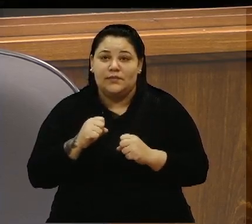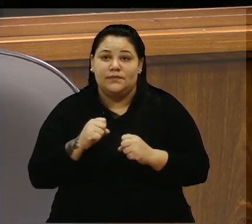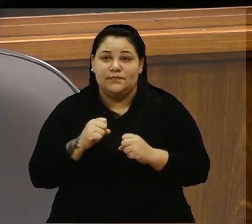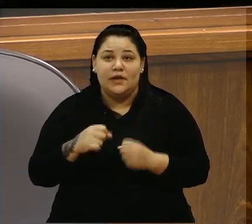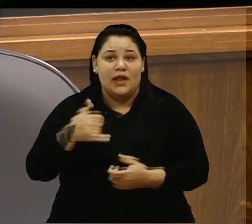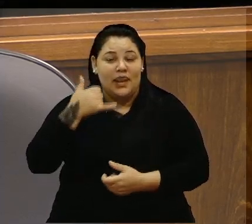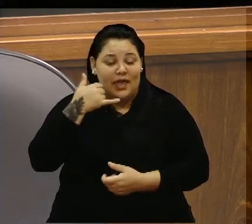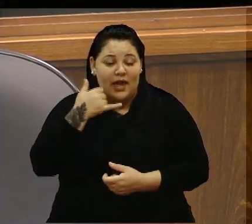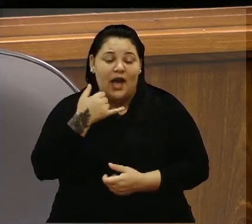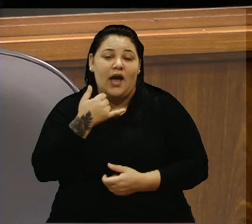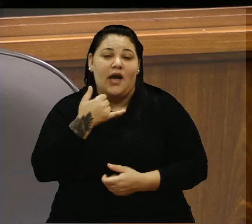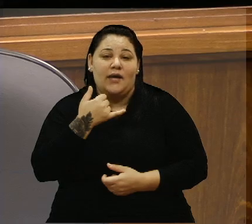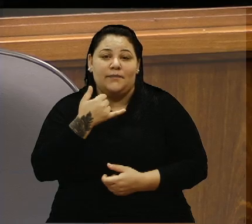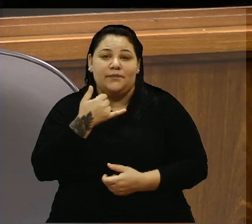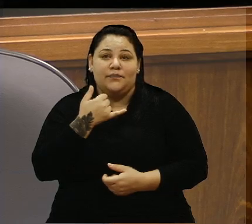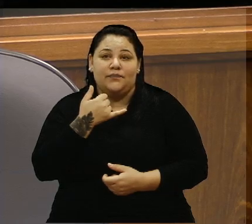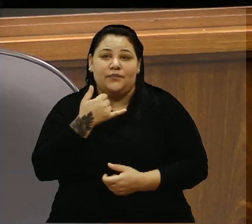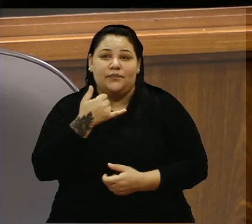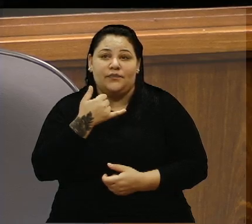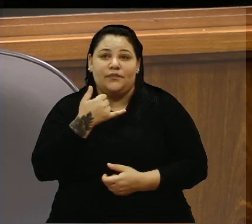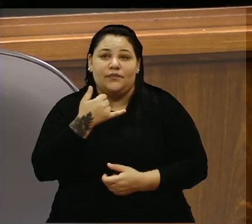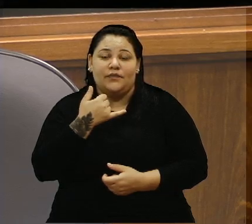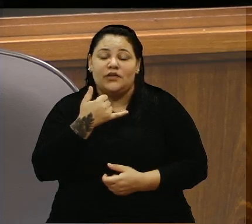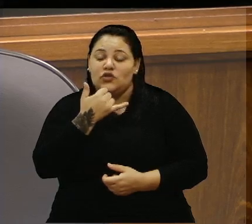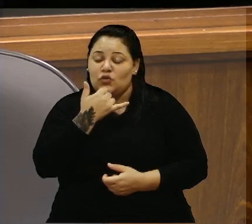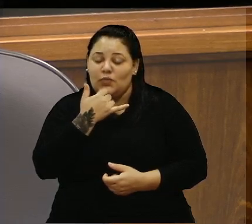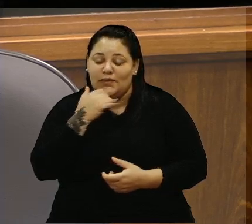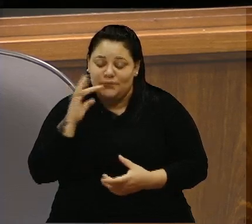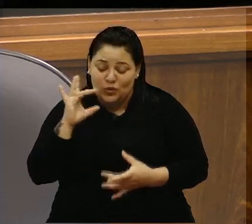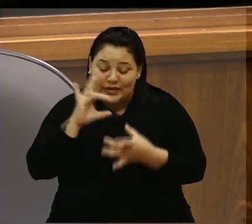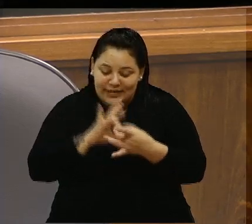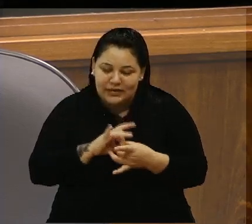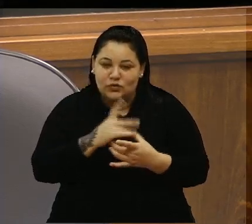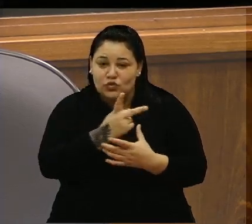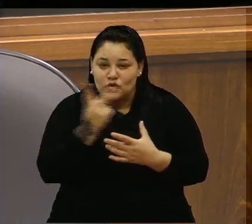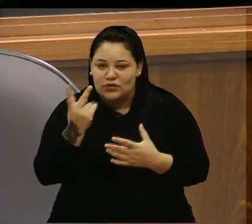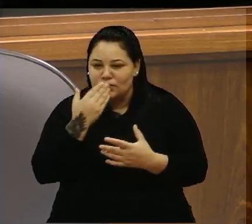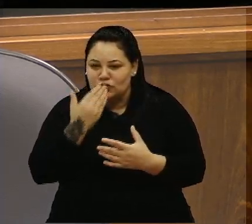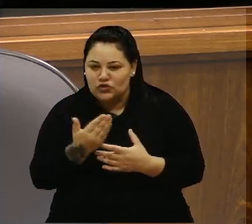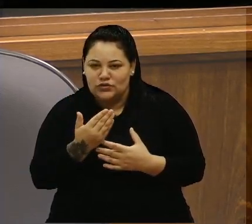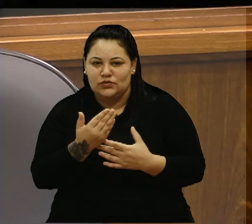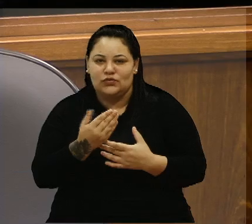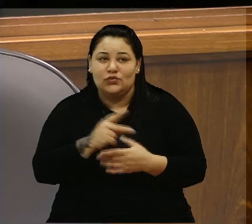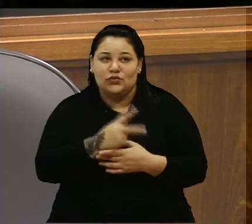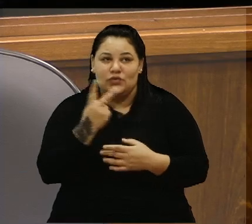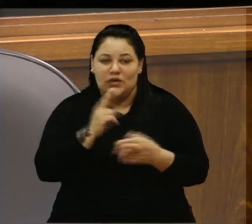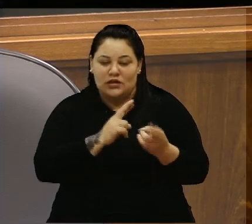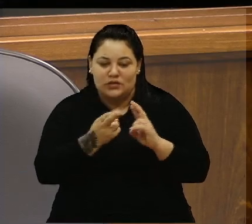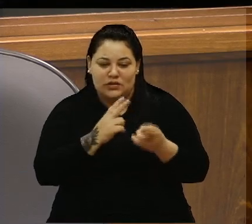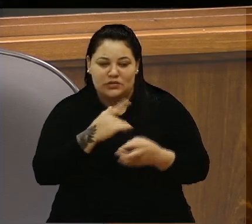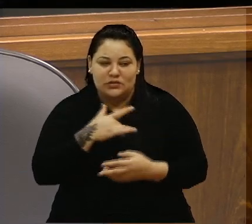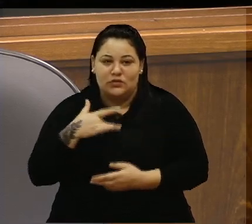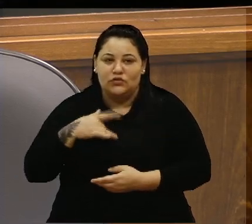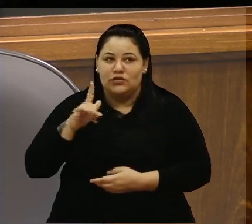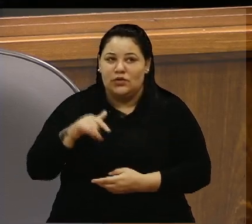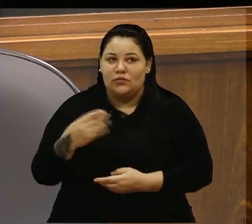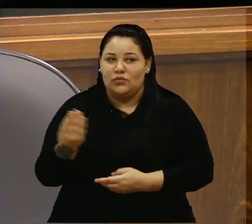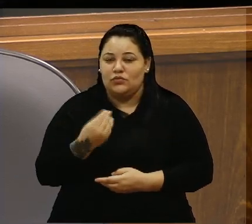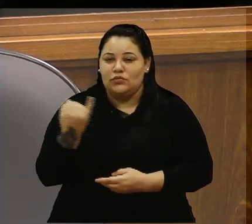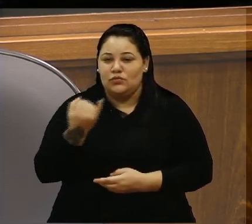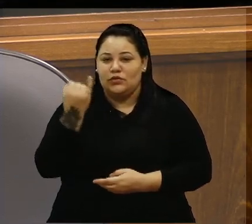e mostrar que, como nos 2 casos relacionados à saúde, que é um tema tão importante, que é um tema que está passando por